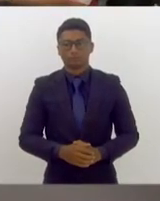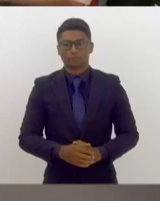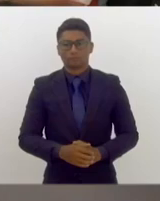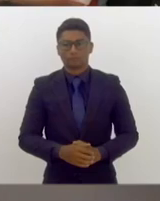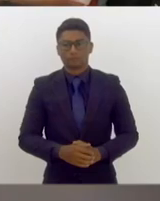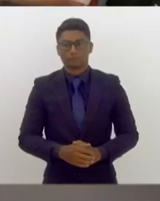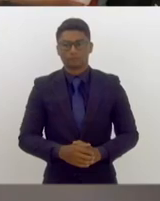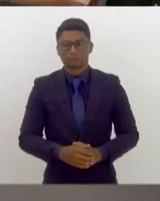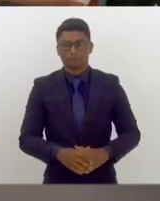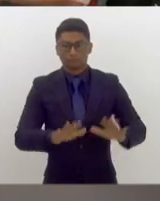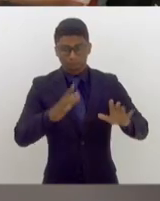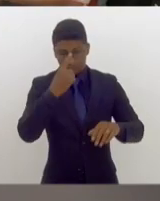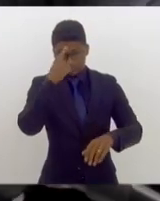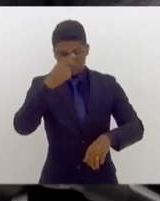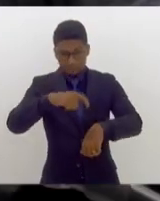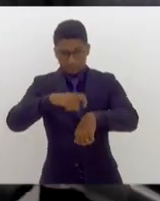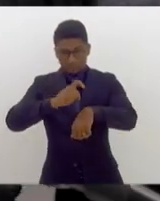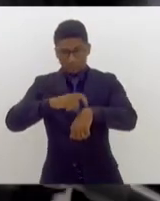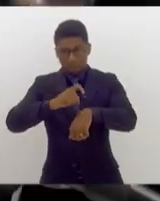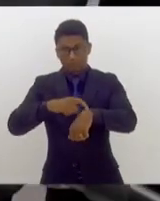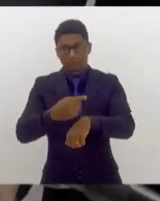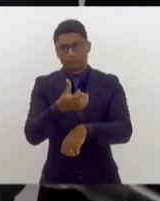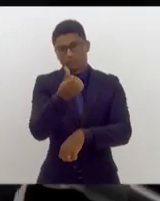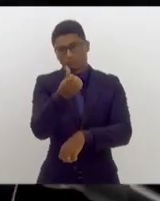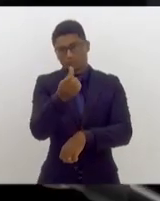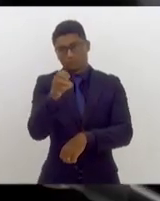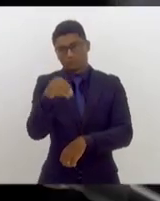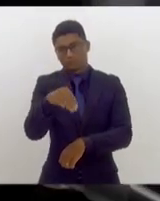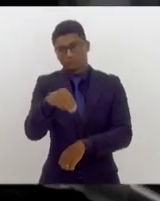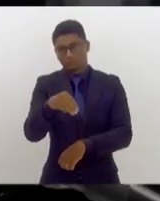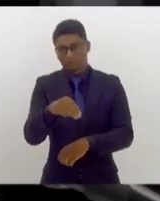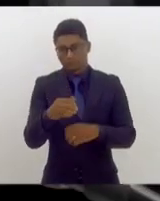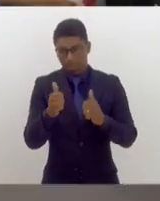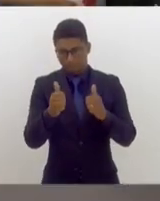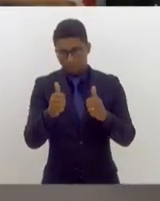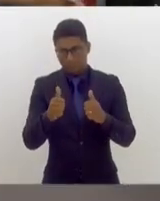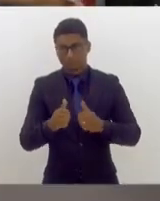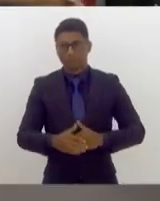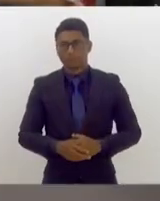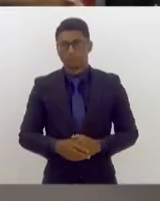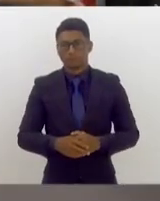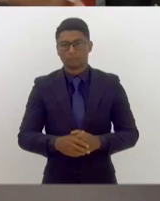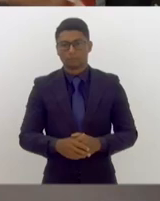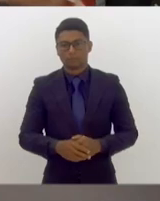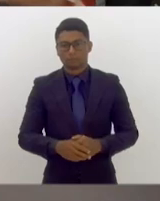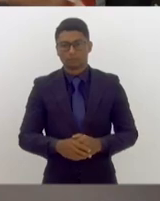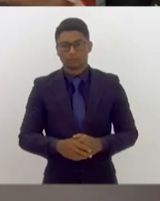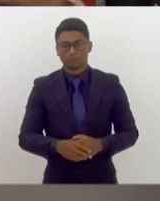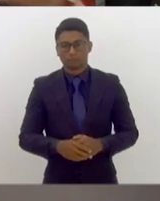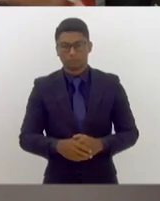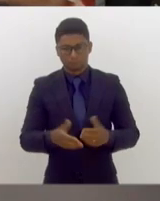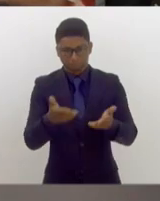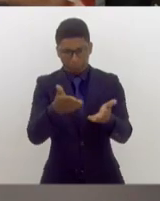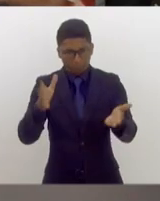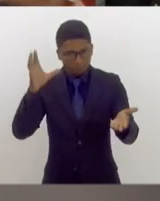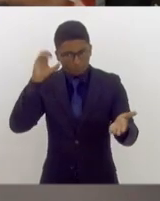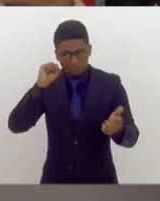Professor, lembrando, tem um tempo aí de 6 minutos de referência. Ok. Todos me ouvem